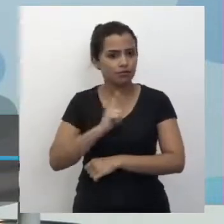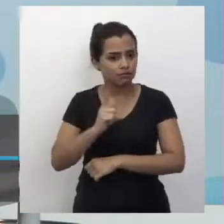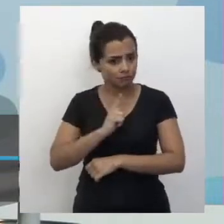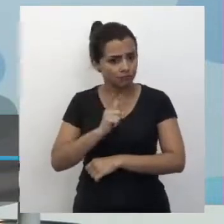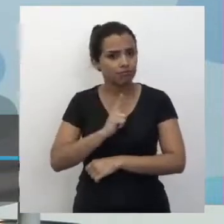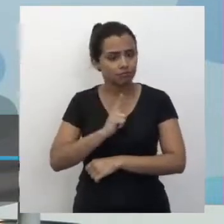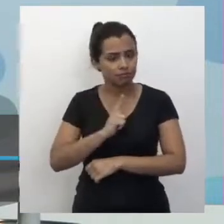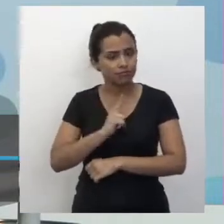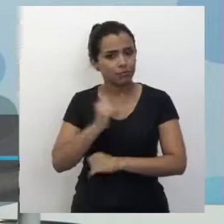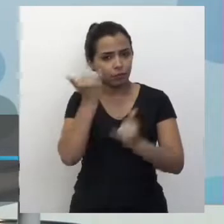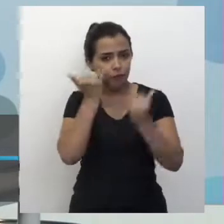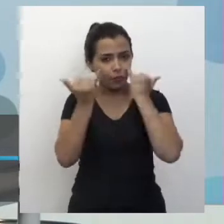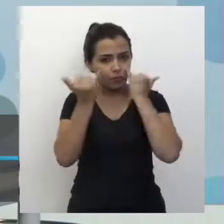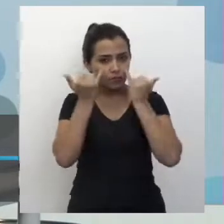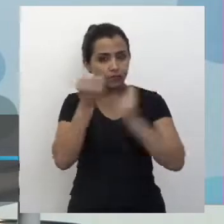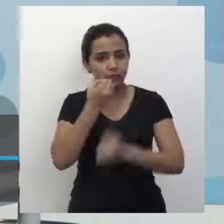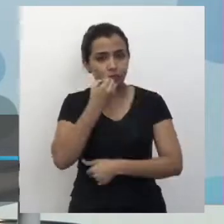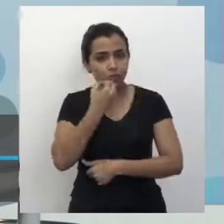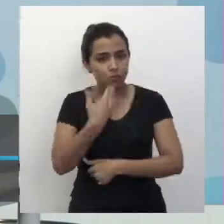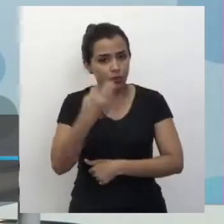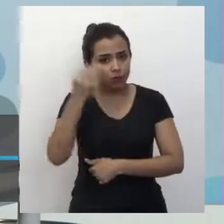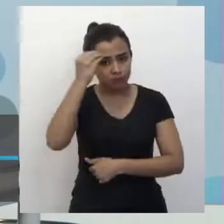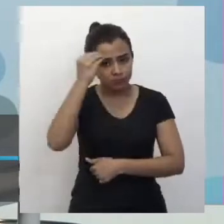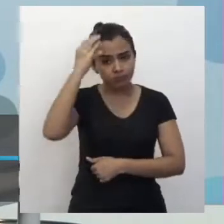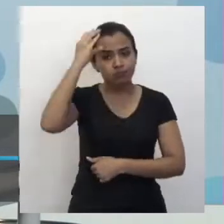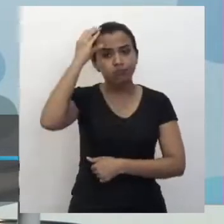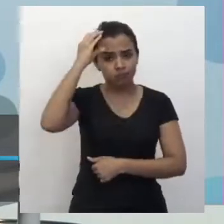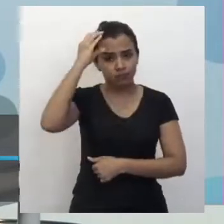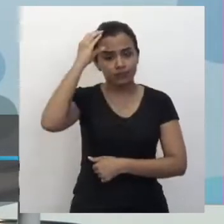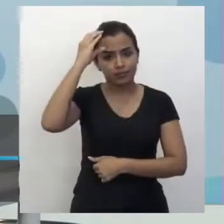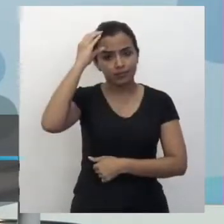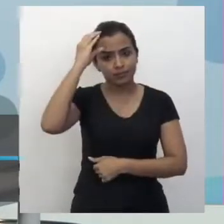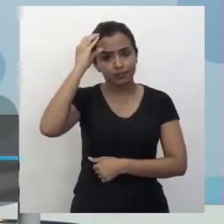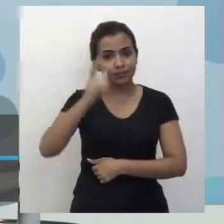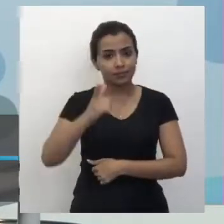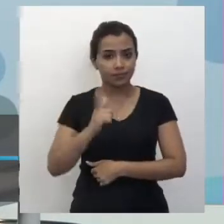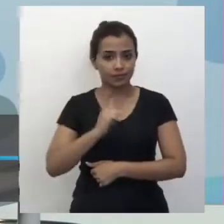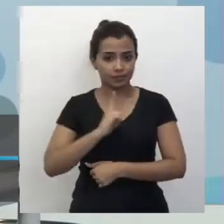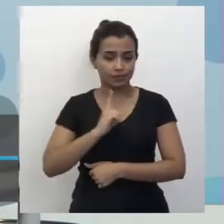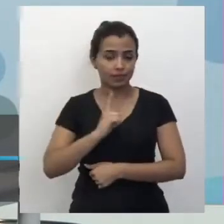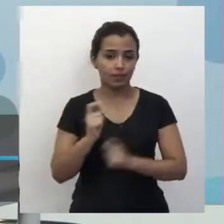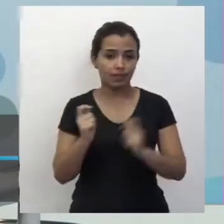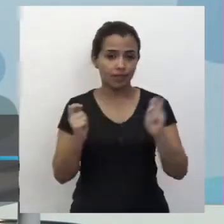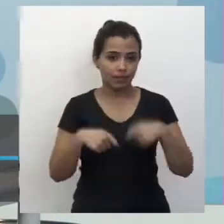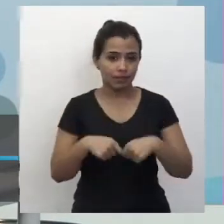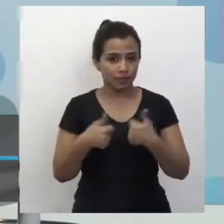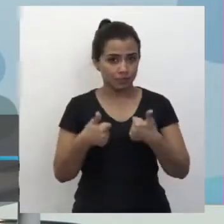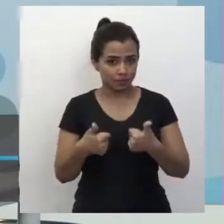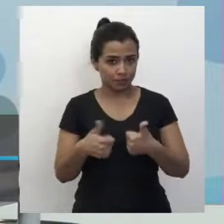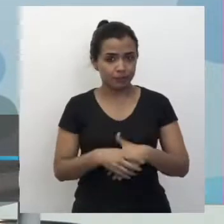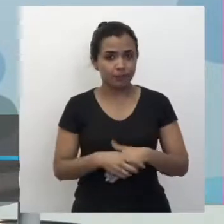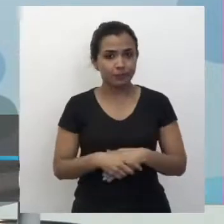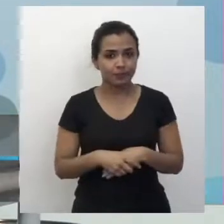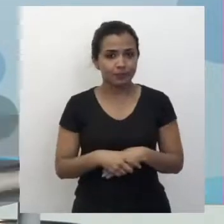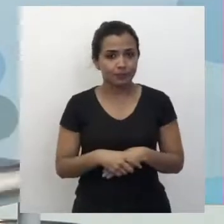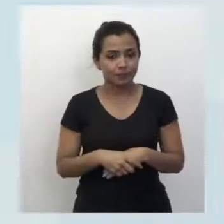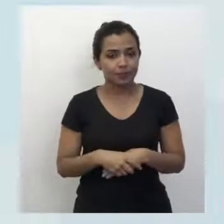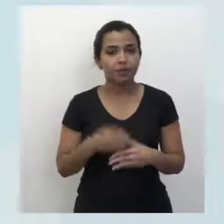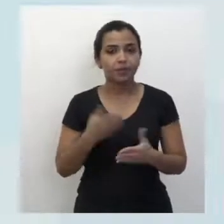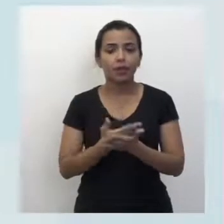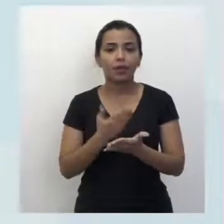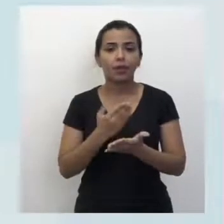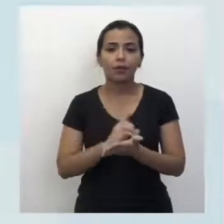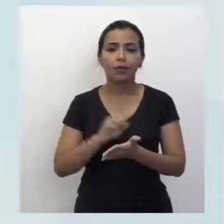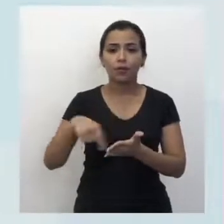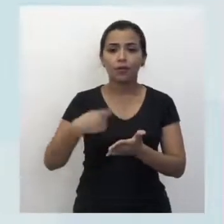algumas informações, conhecimentos, desdobramentos aí que podem enriquecer as nossas aulas, certo? A gente se vê na nossa próxima